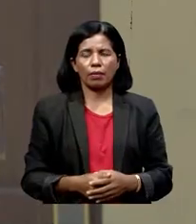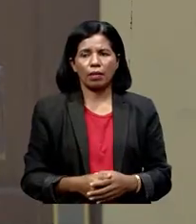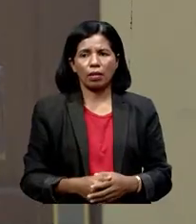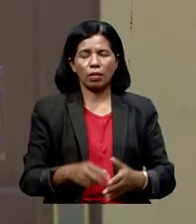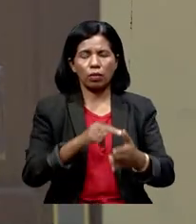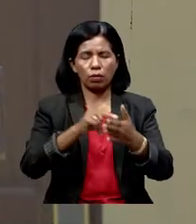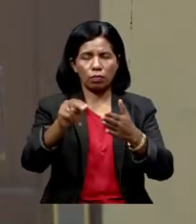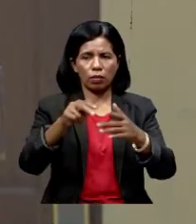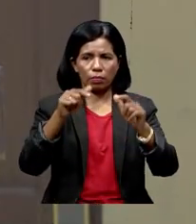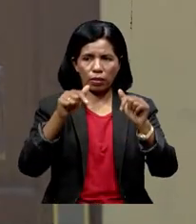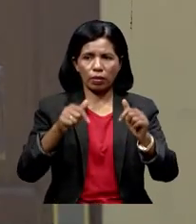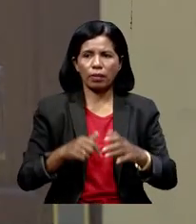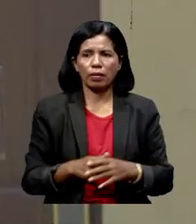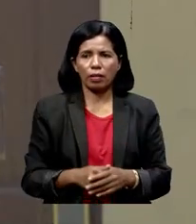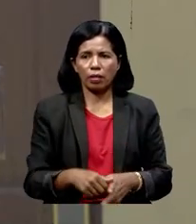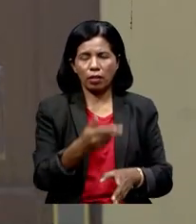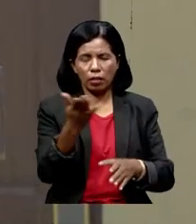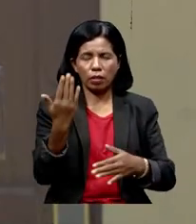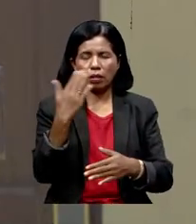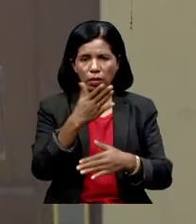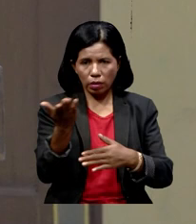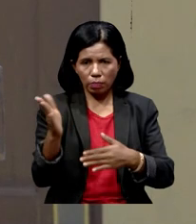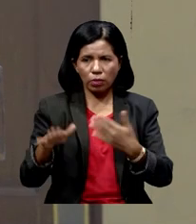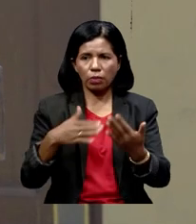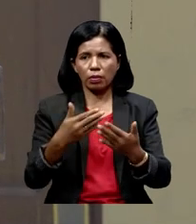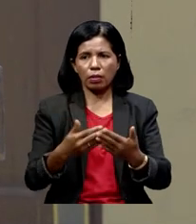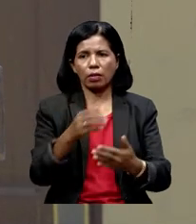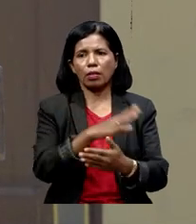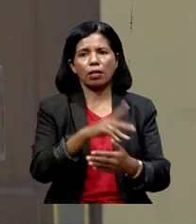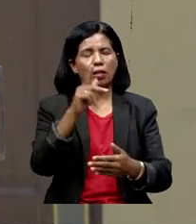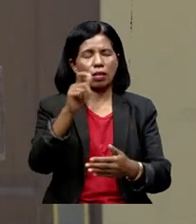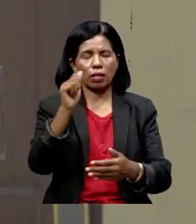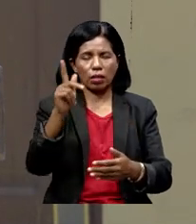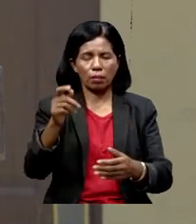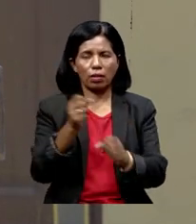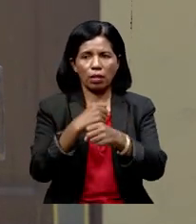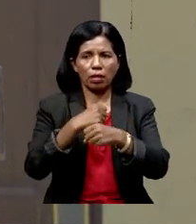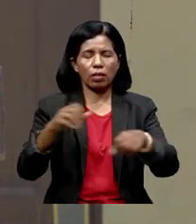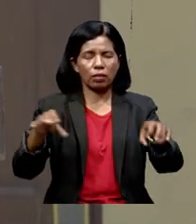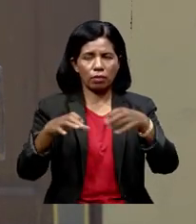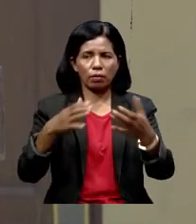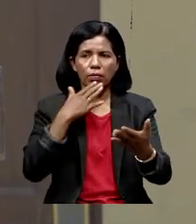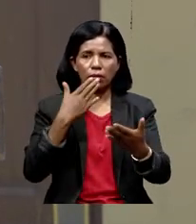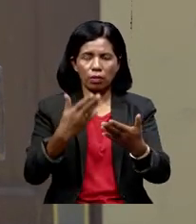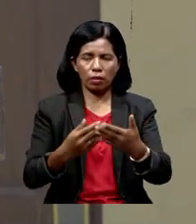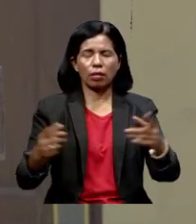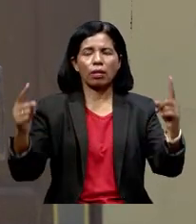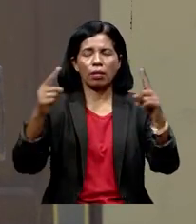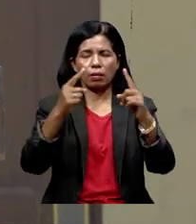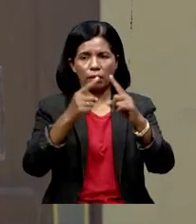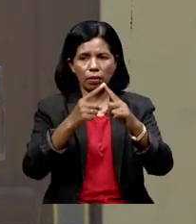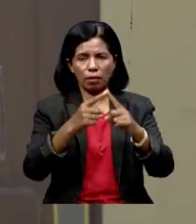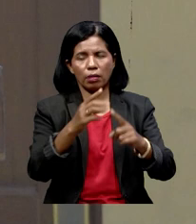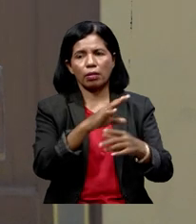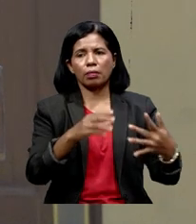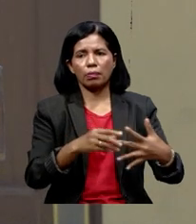IHA, e da outra em casa, CAC leva para esse serviço de agressão para a pública de um